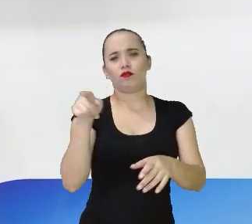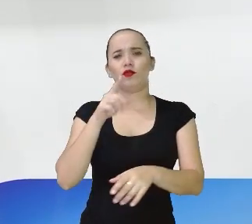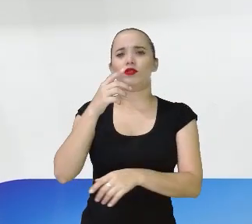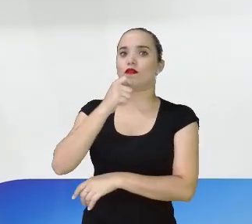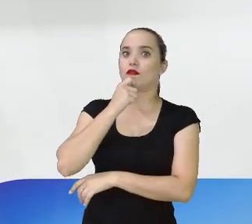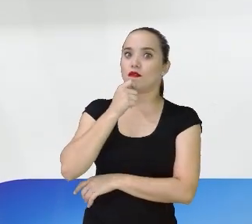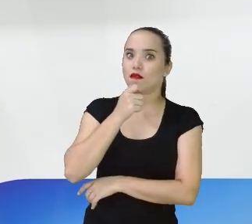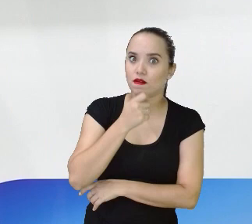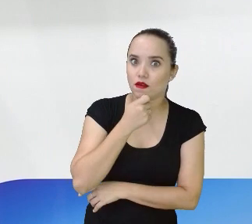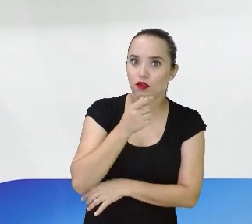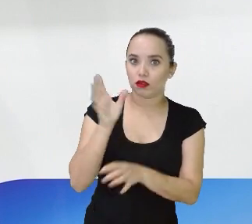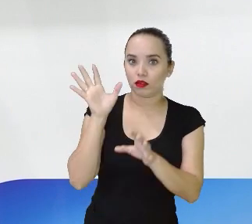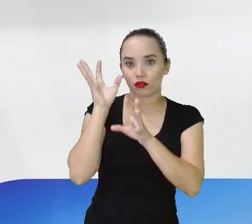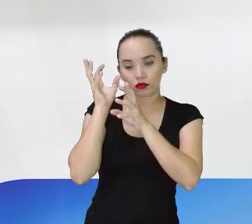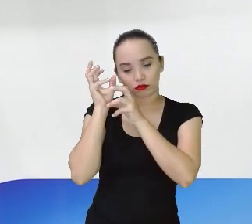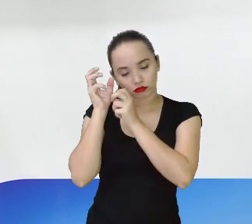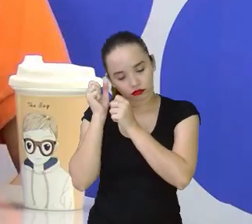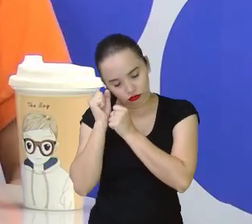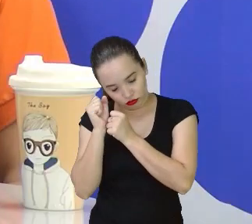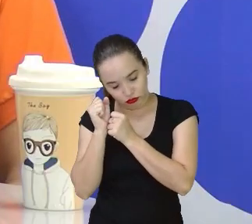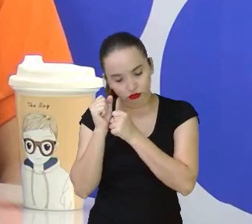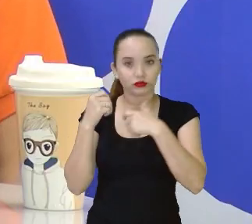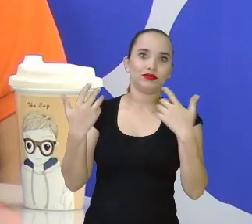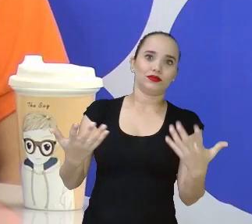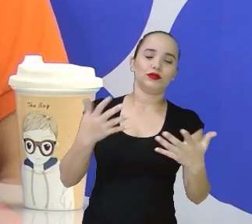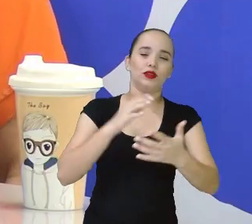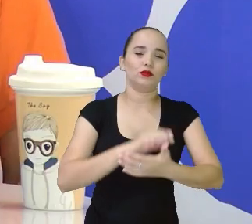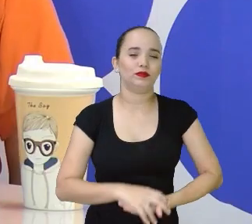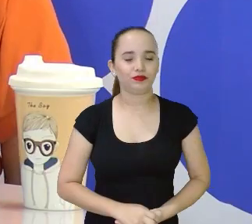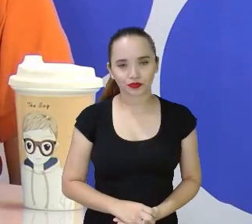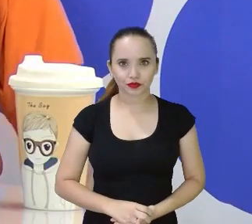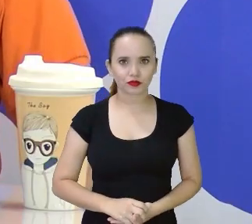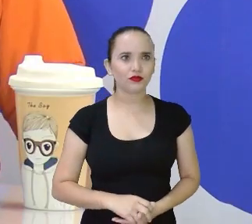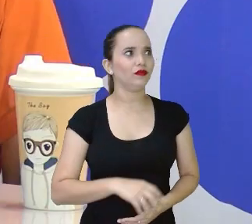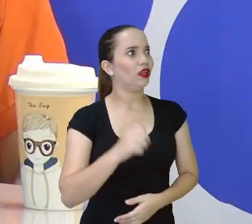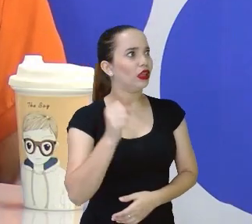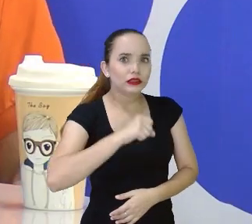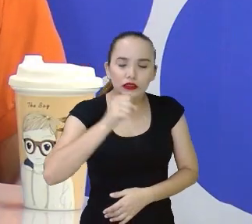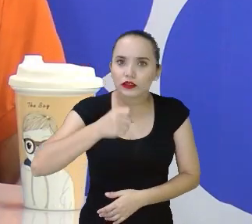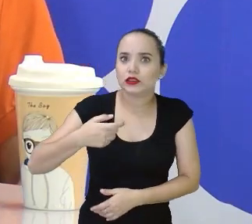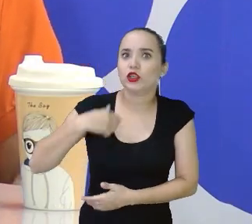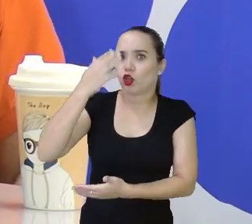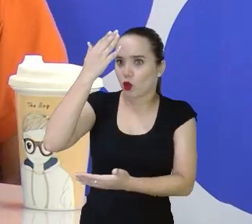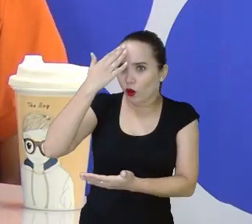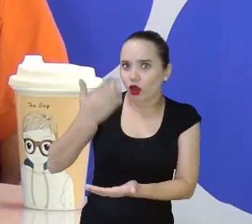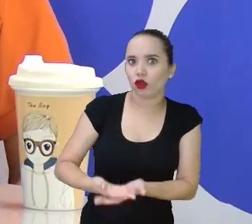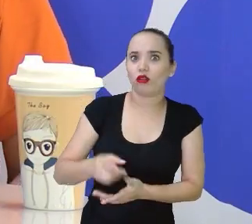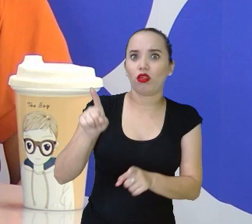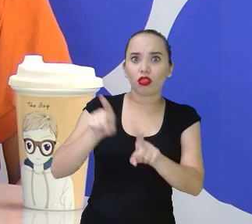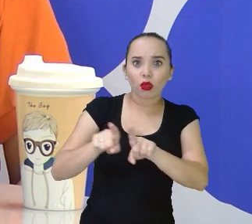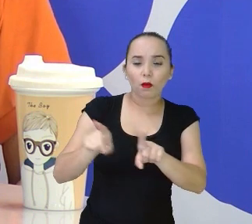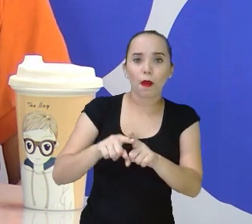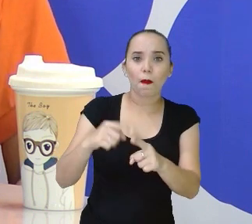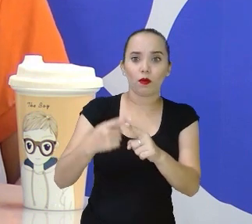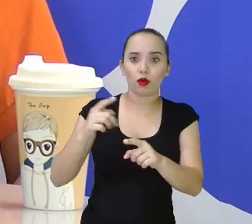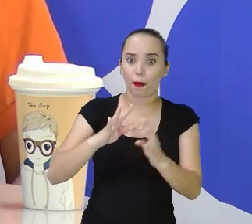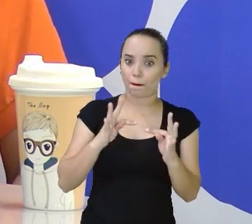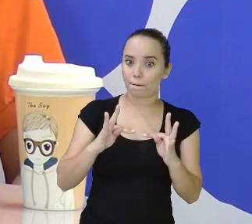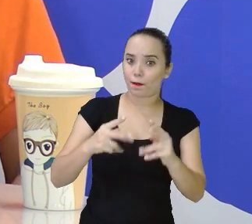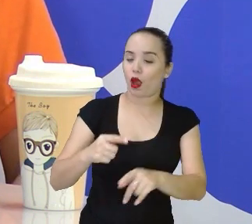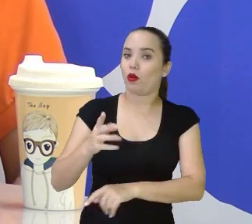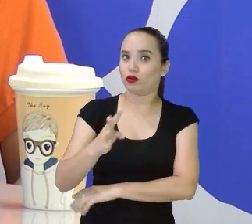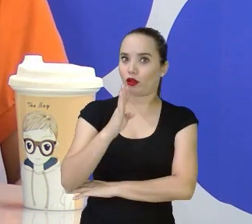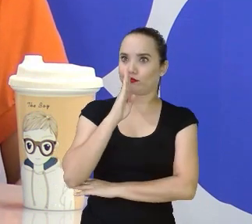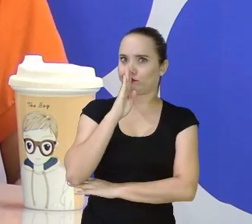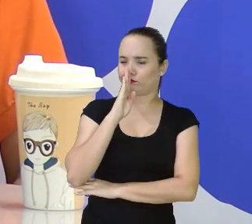não é verdade. Pois é, Maurício, eu também tô achando, viu, que estão tão caladinhos, mas o Jaziel, olha aí